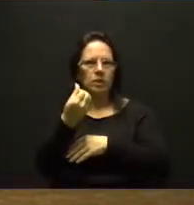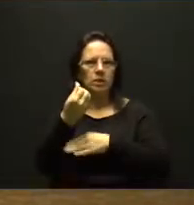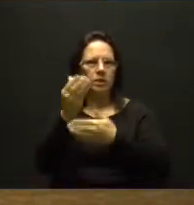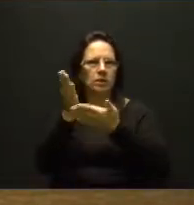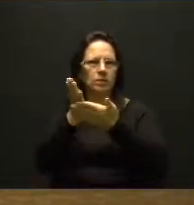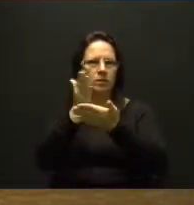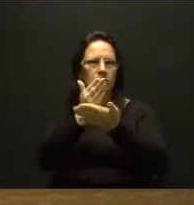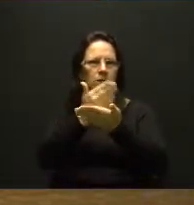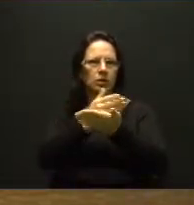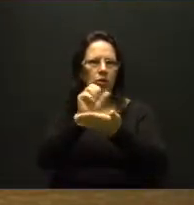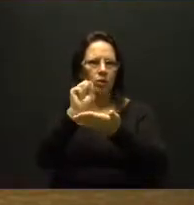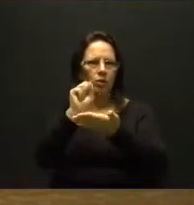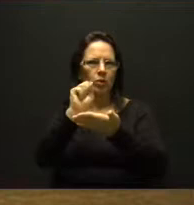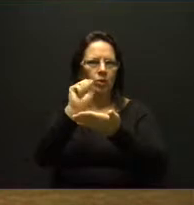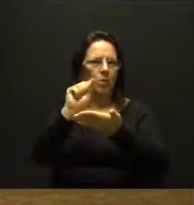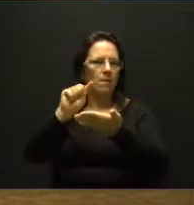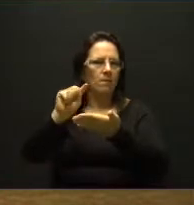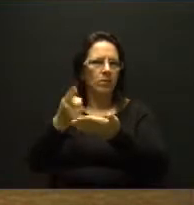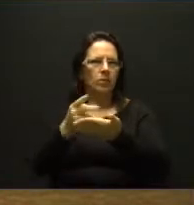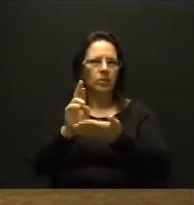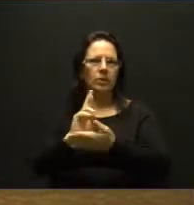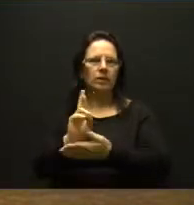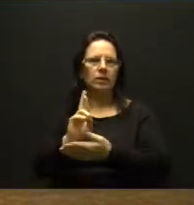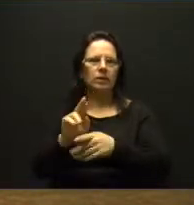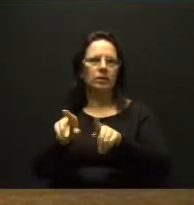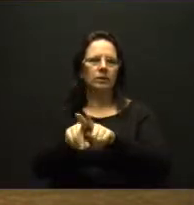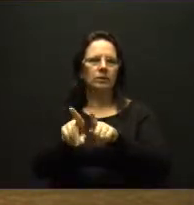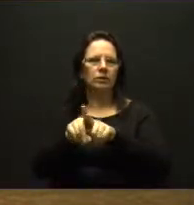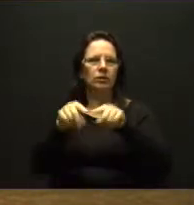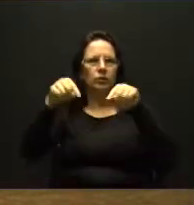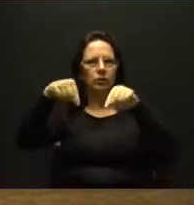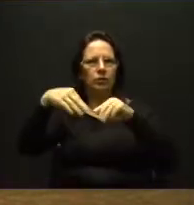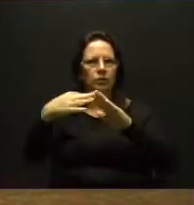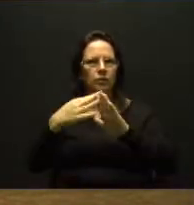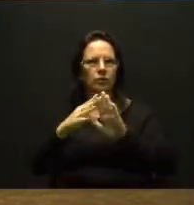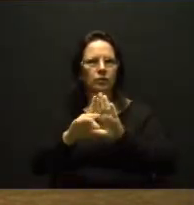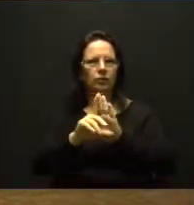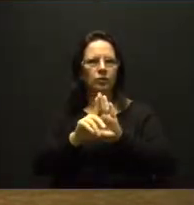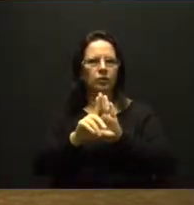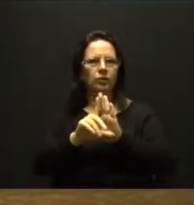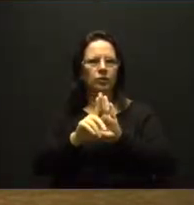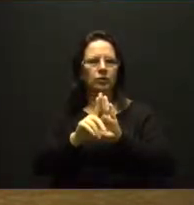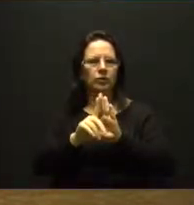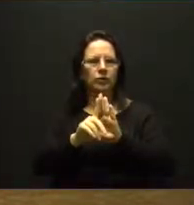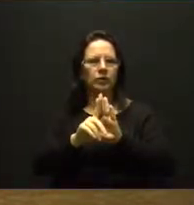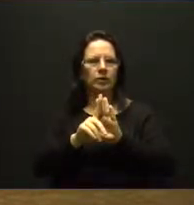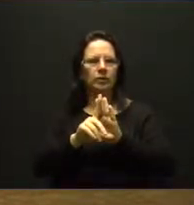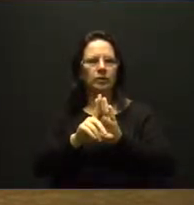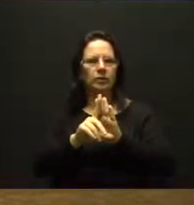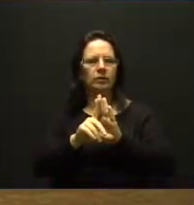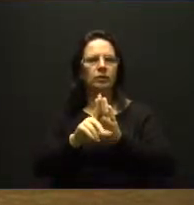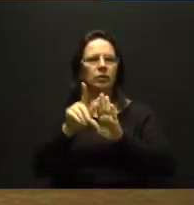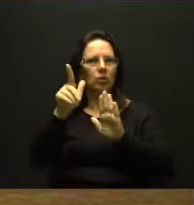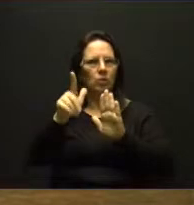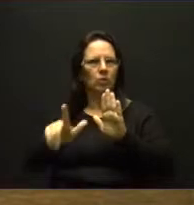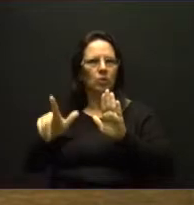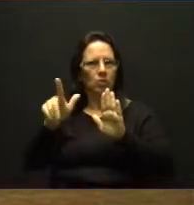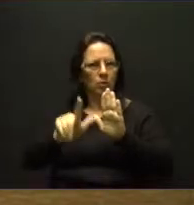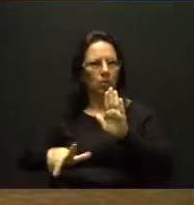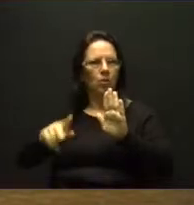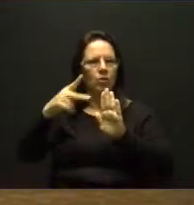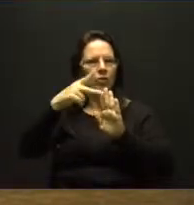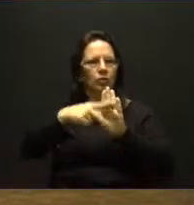mil ainda pouco que seja enviado para essa casa é mais alguns projetos